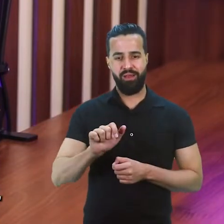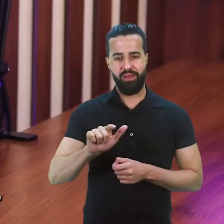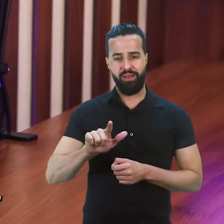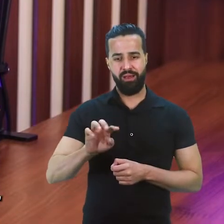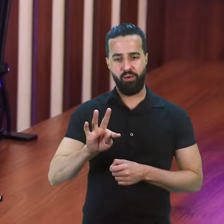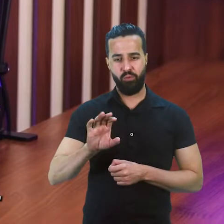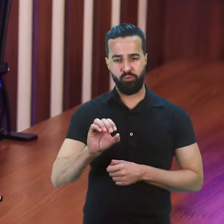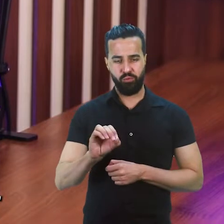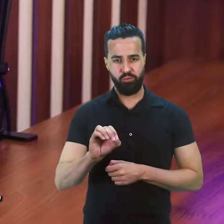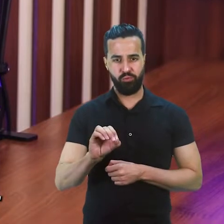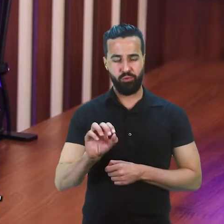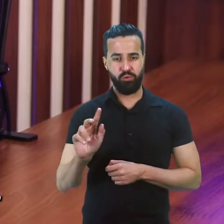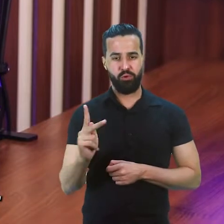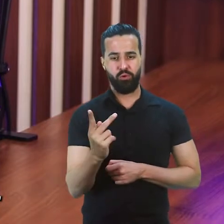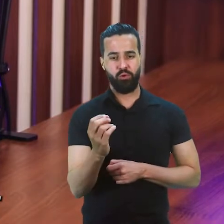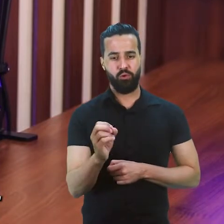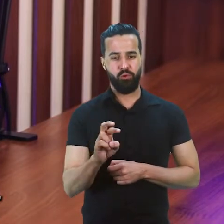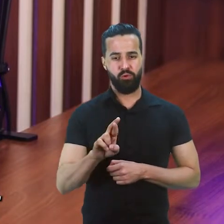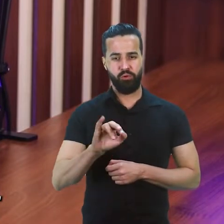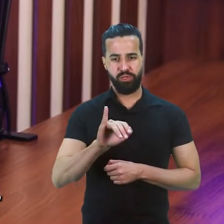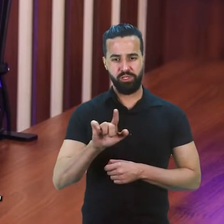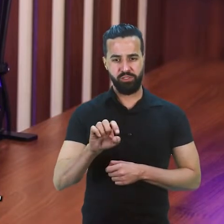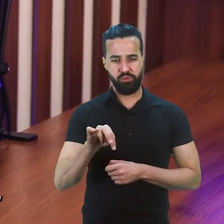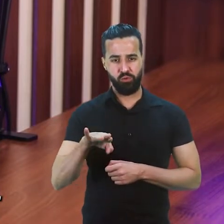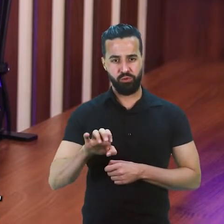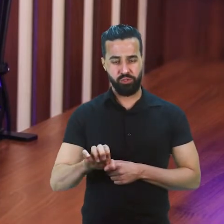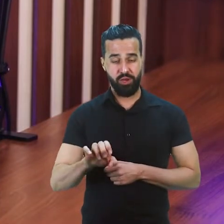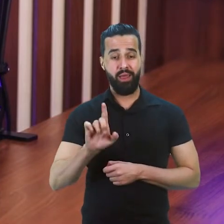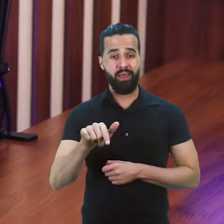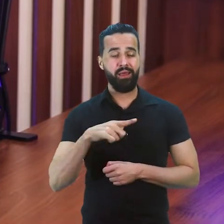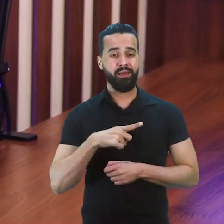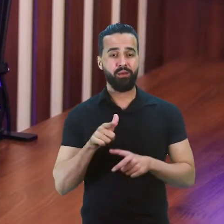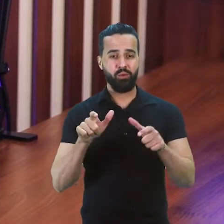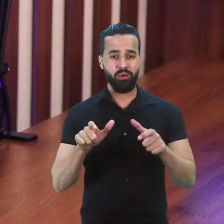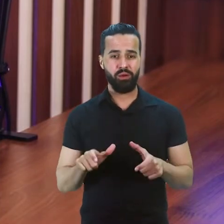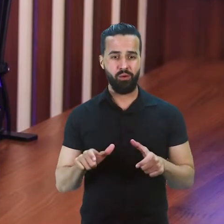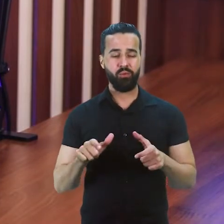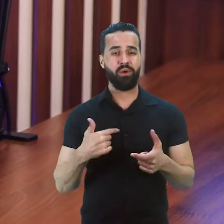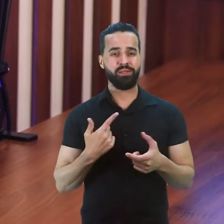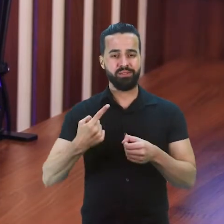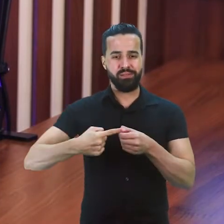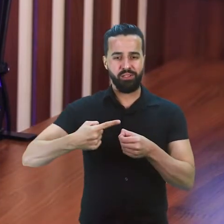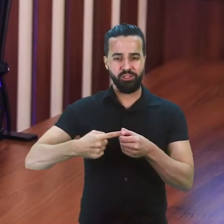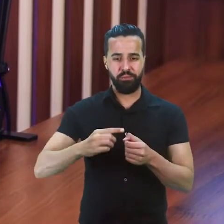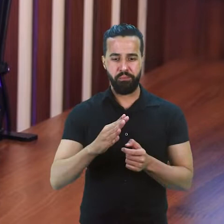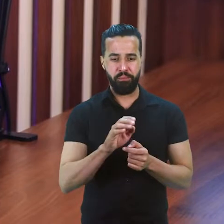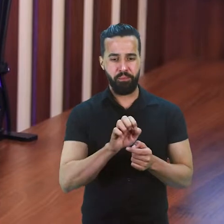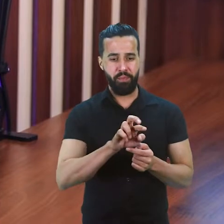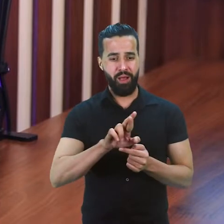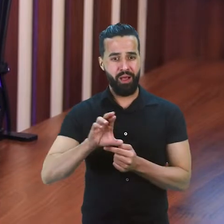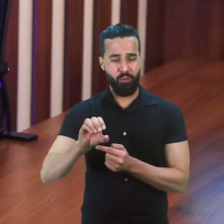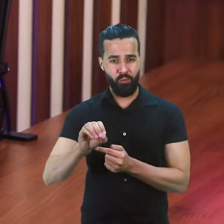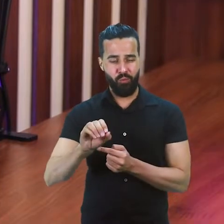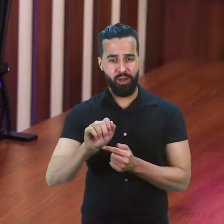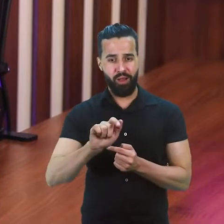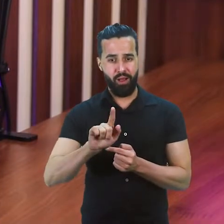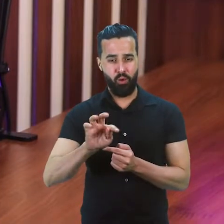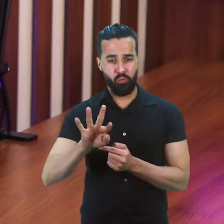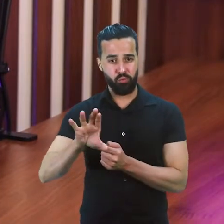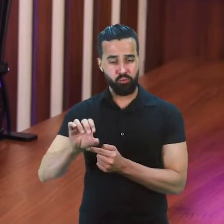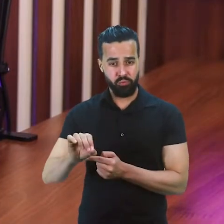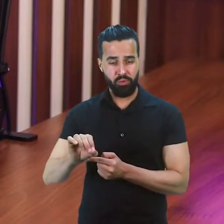Horizonte. Mas foi em Barro Alto ali, logo depois de Goianésia. Sim. Que eu fui fazer uma ultrapassagem e o carro